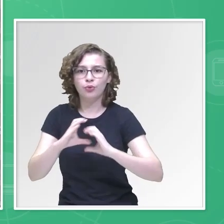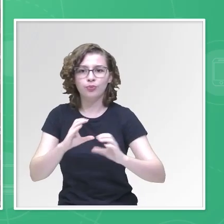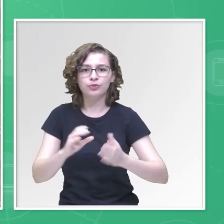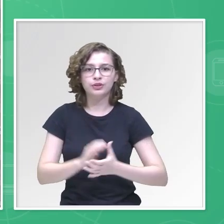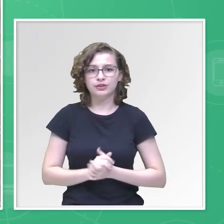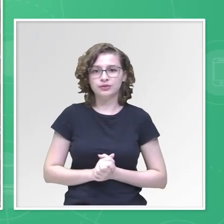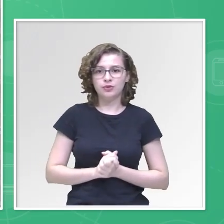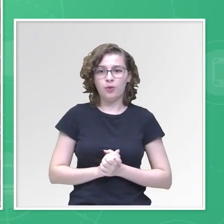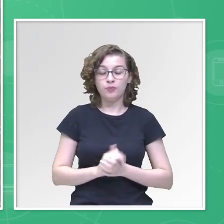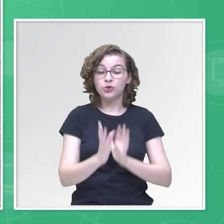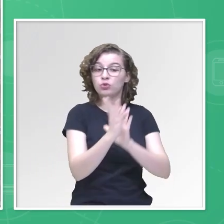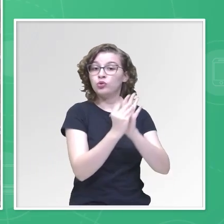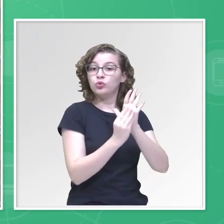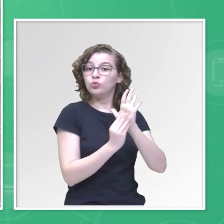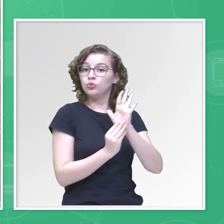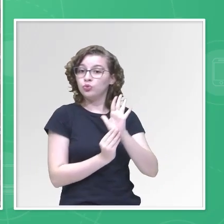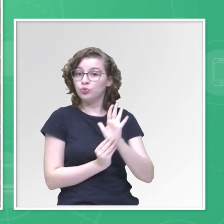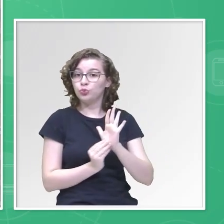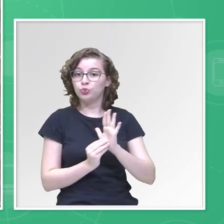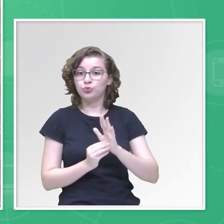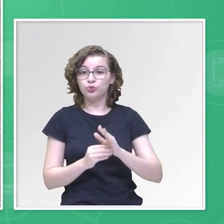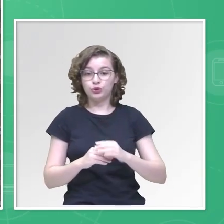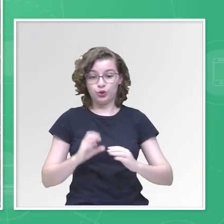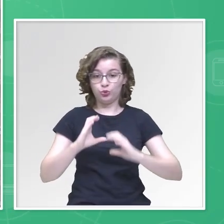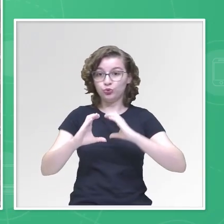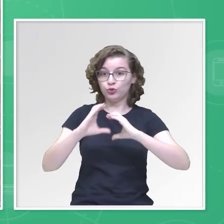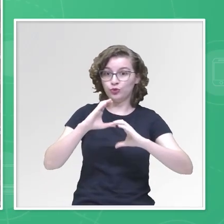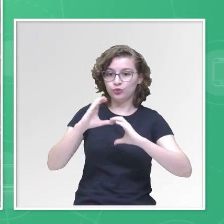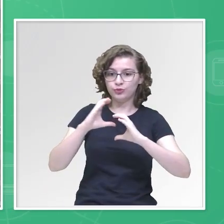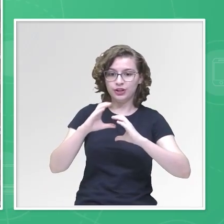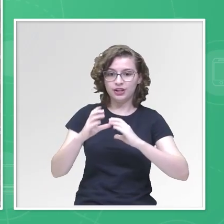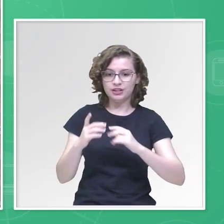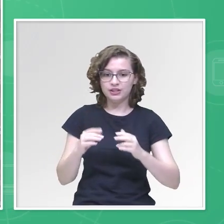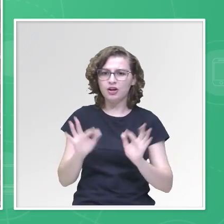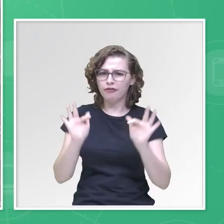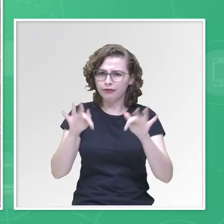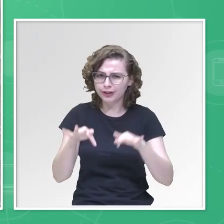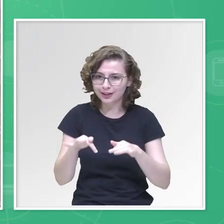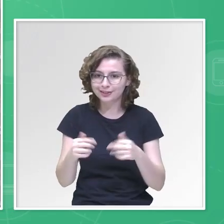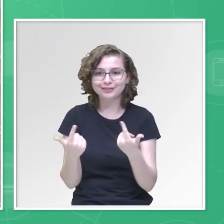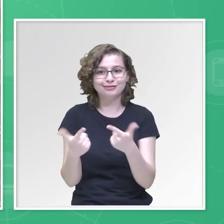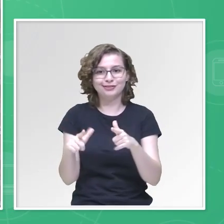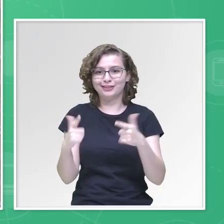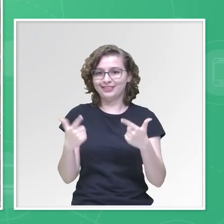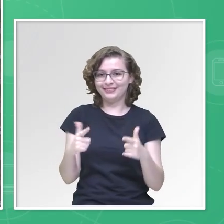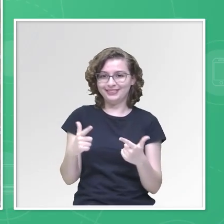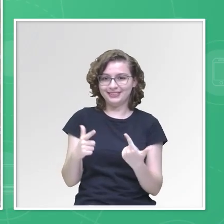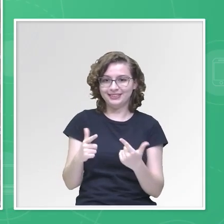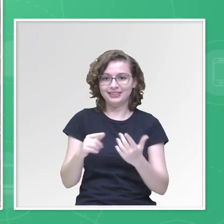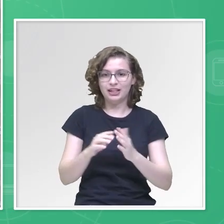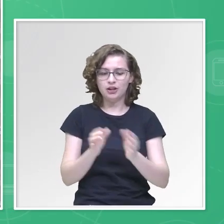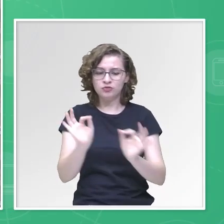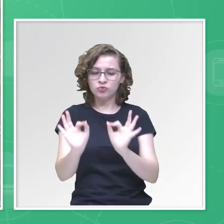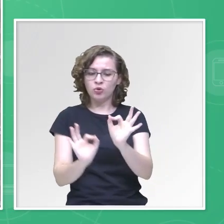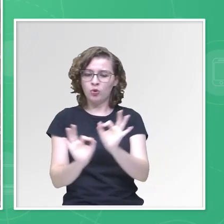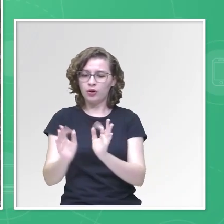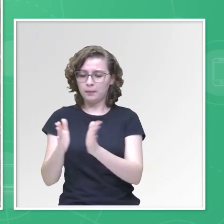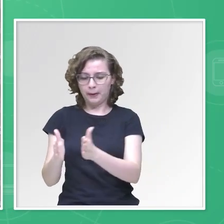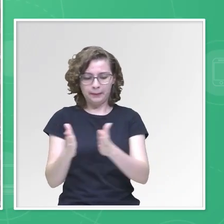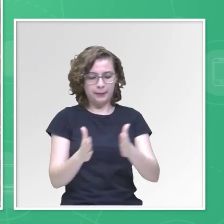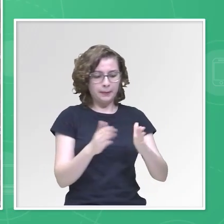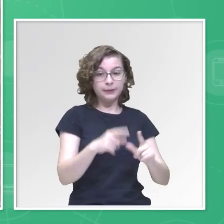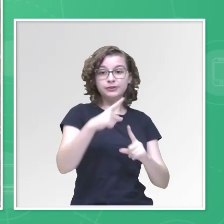atos verbais eles são ilimitados mas ele se organizam em tipos textuais em alguns